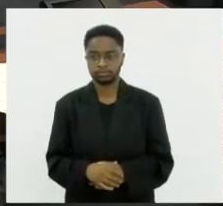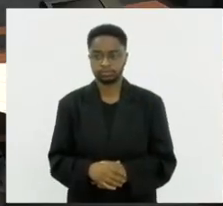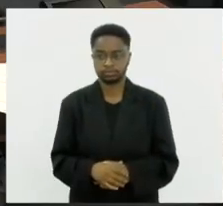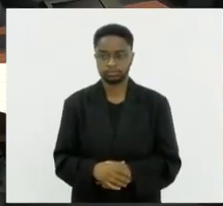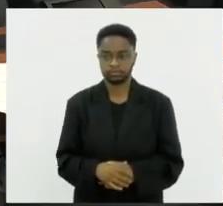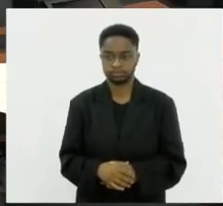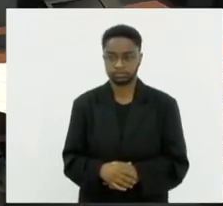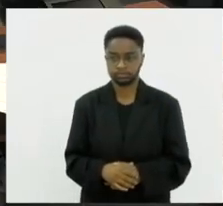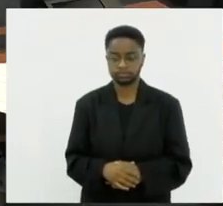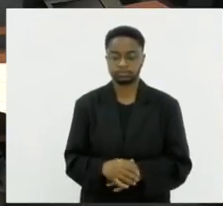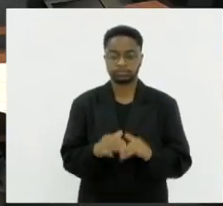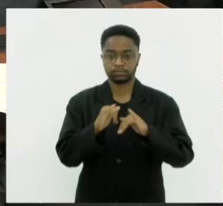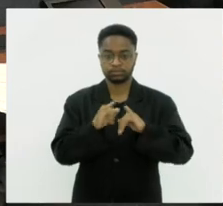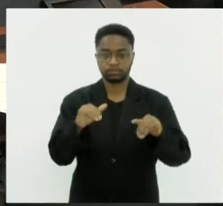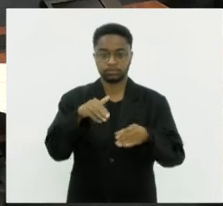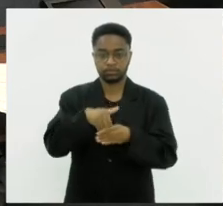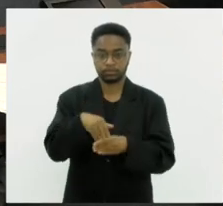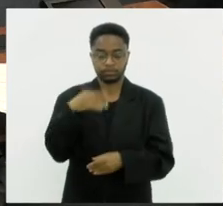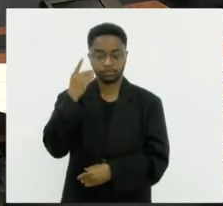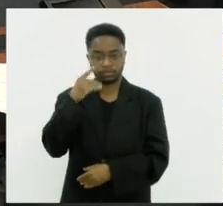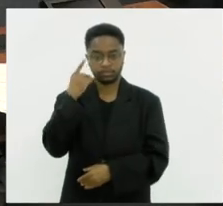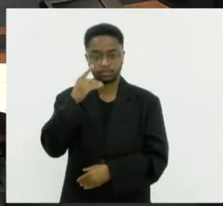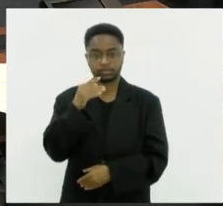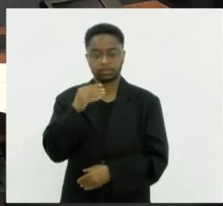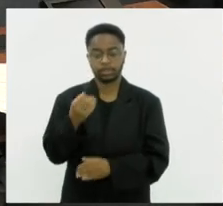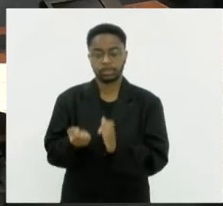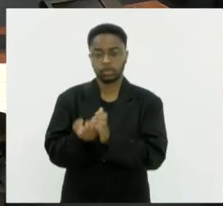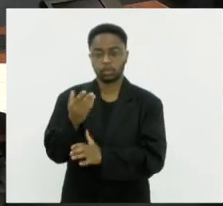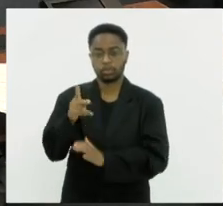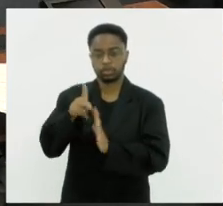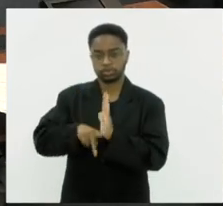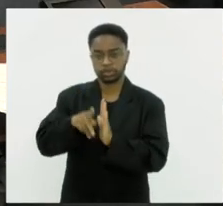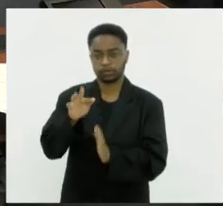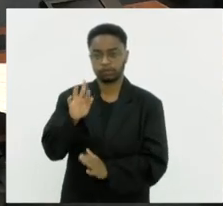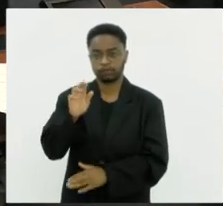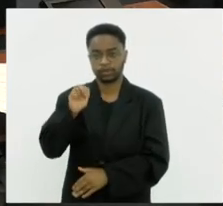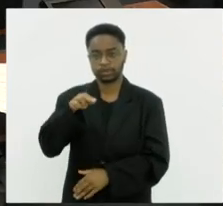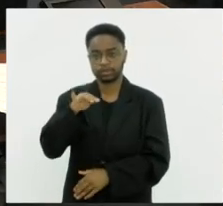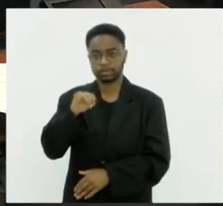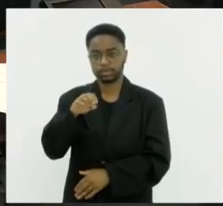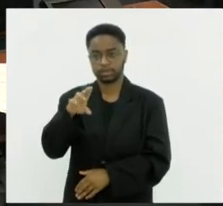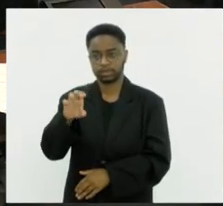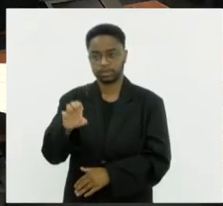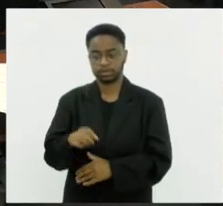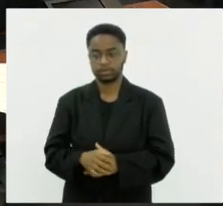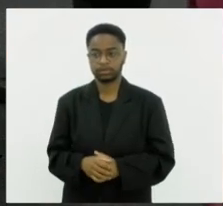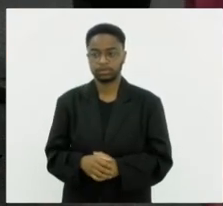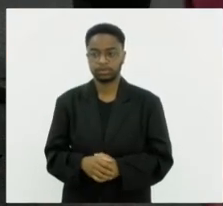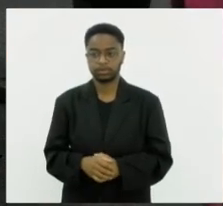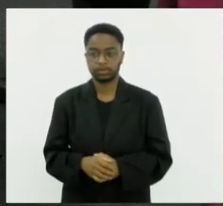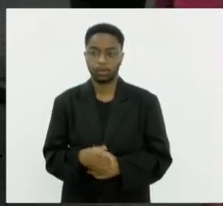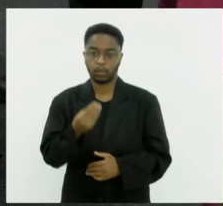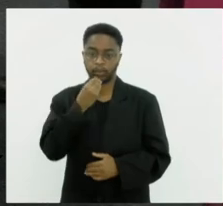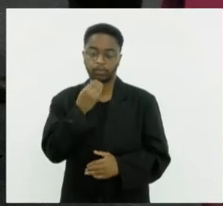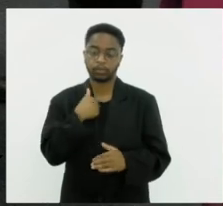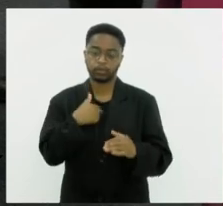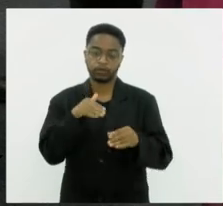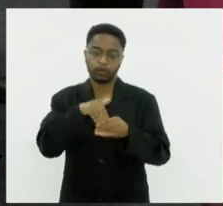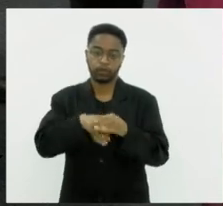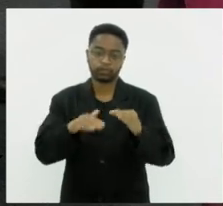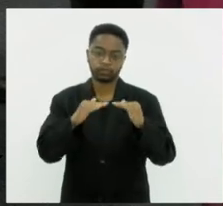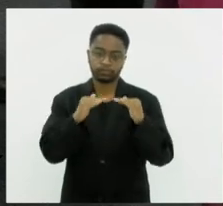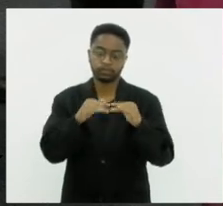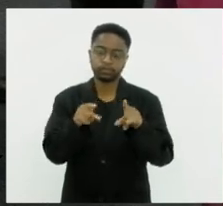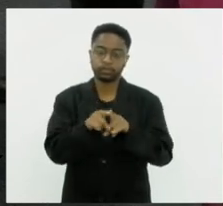Presidente. Para a declaração de voto, a deputada autora do projeto, Franciane Mota. Claro que é favorável e quero agradecer aqui